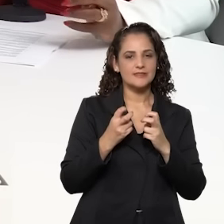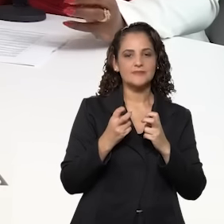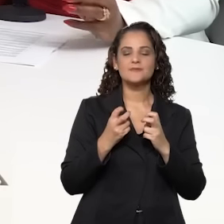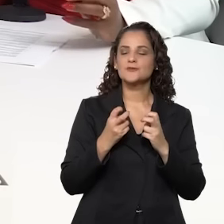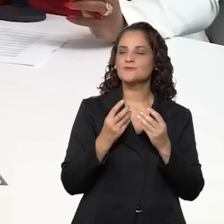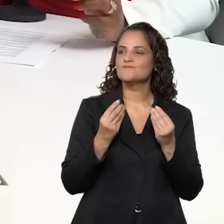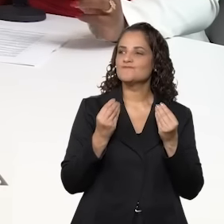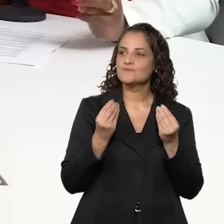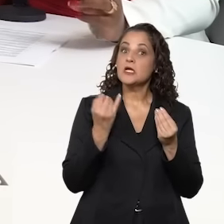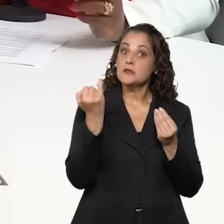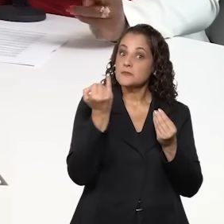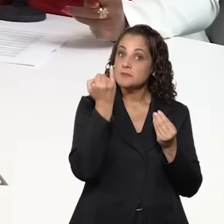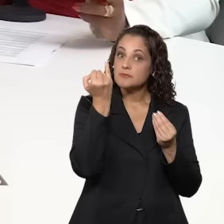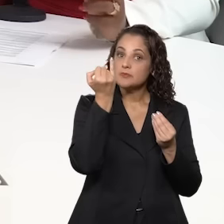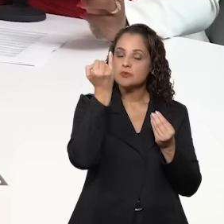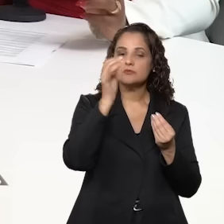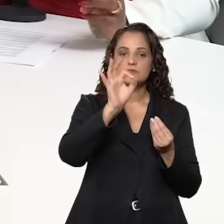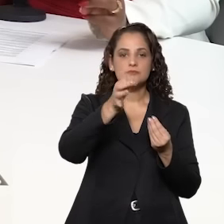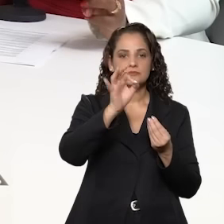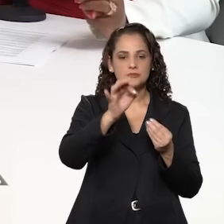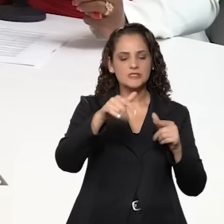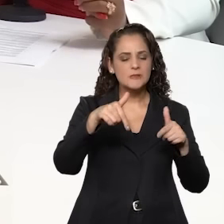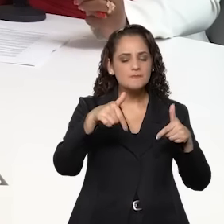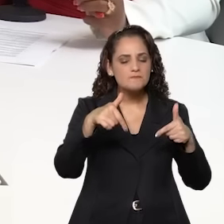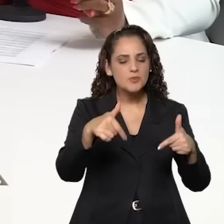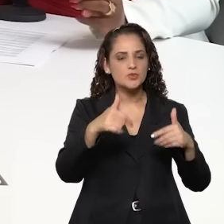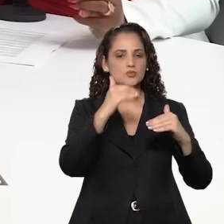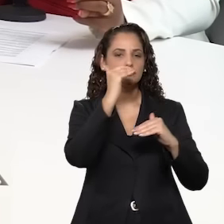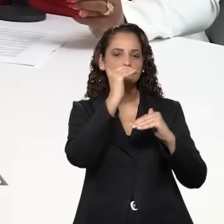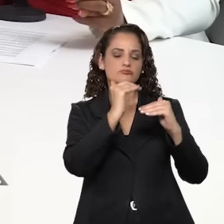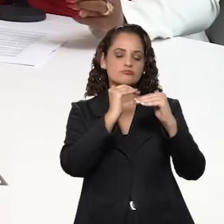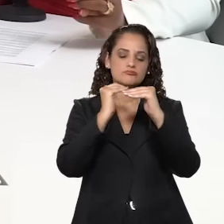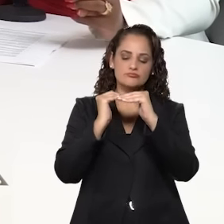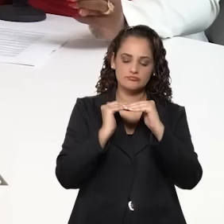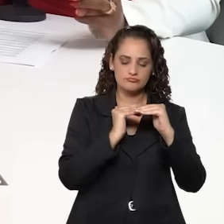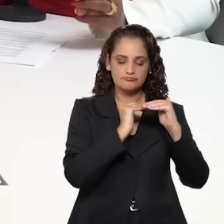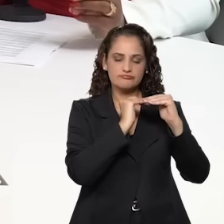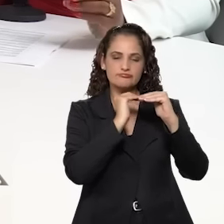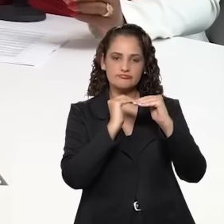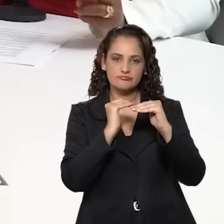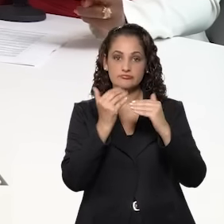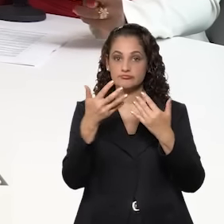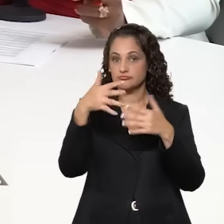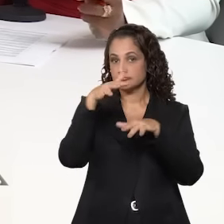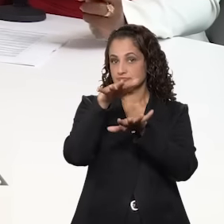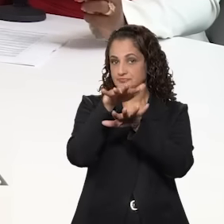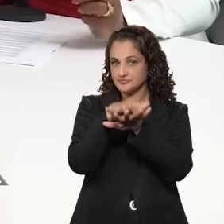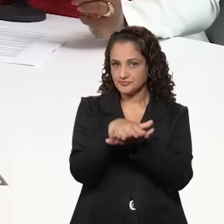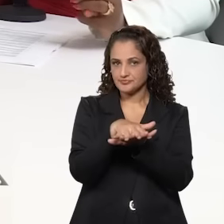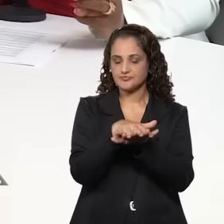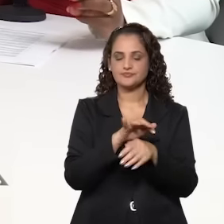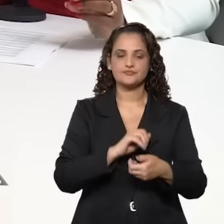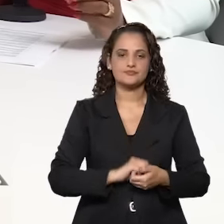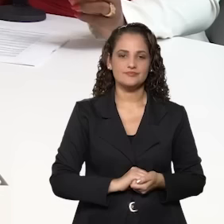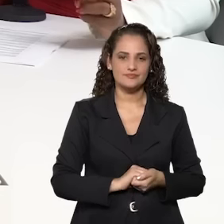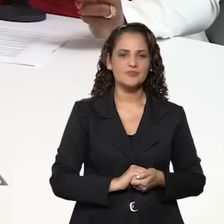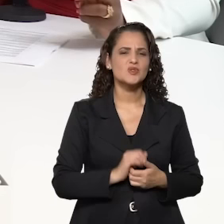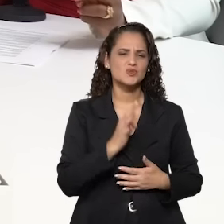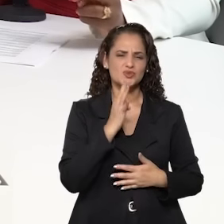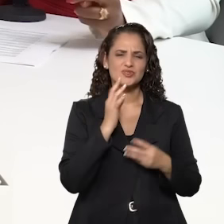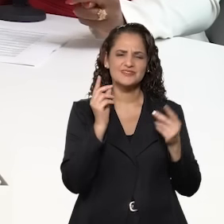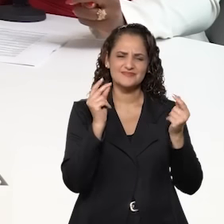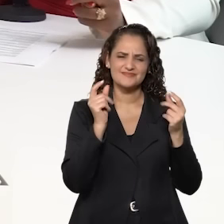Equidade dessa dessa inclusão E aí a gente se conhece há um tempão né Dani e aí eu tava lembrando aí época